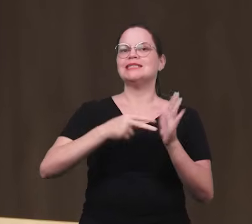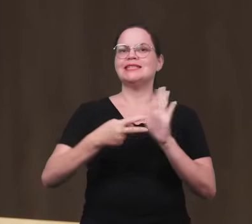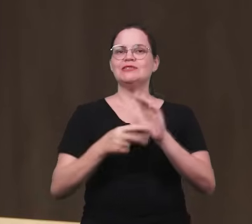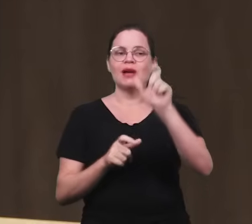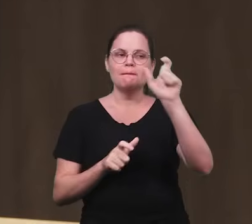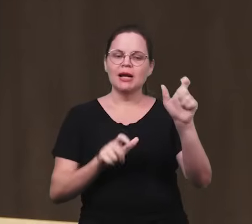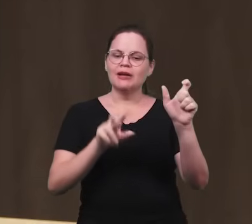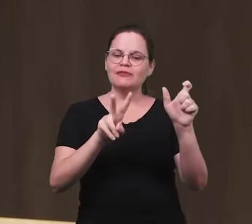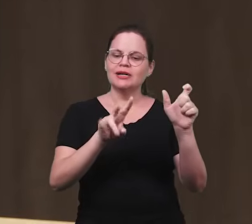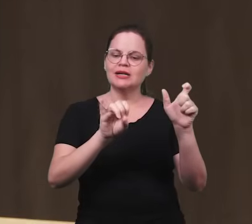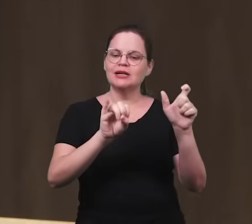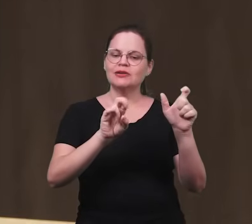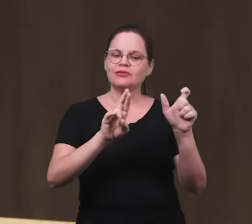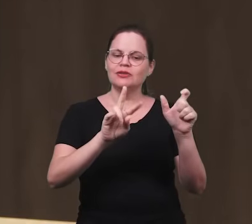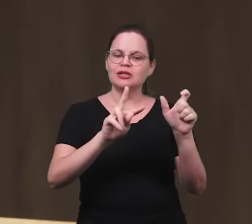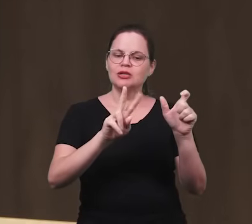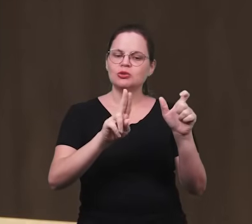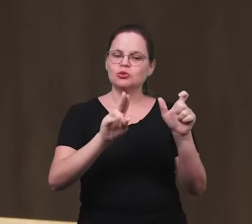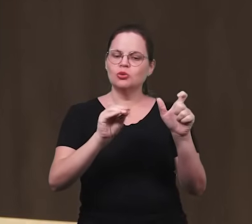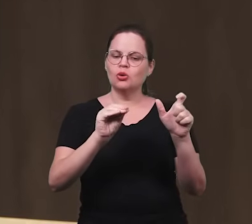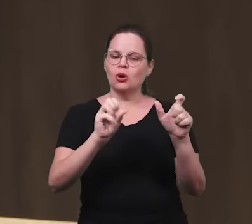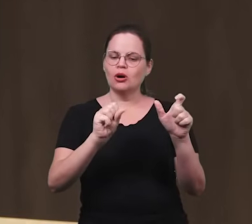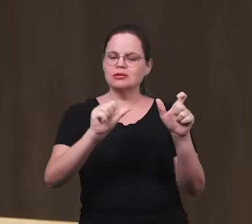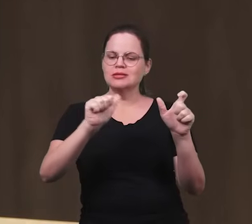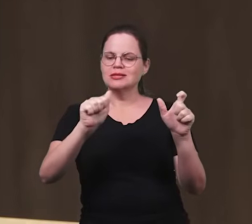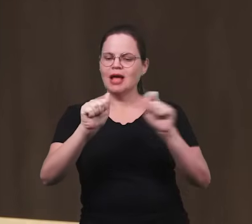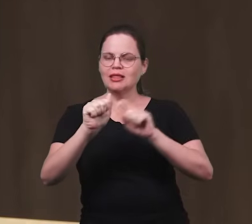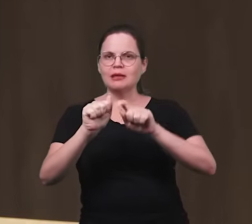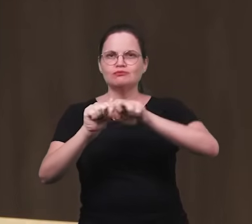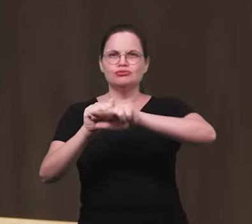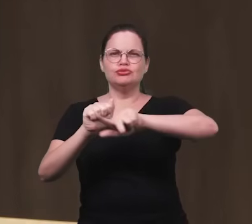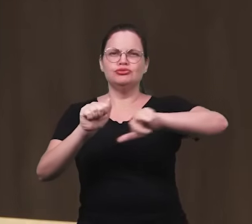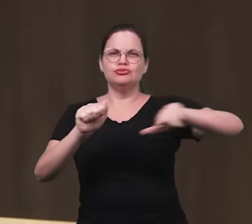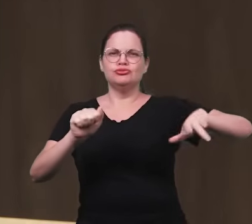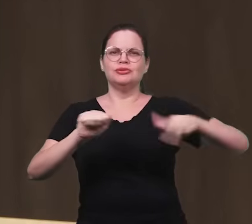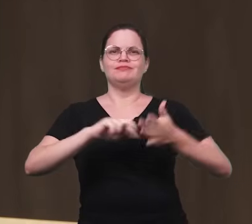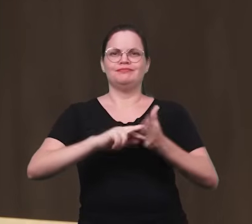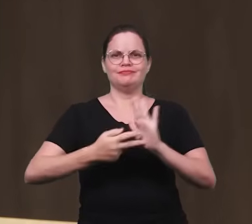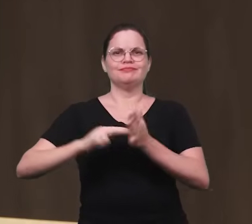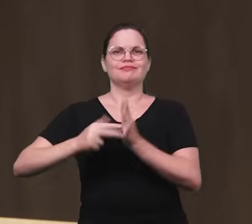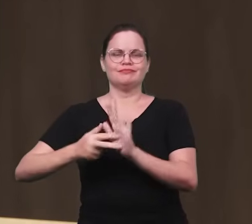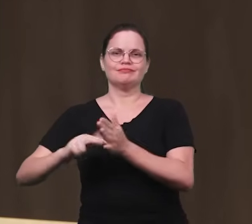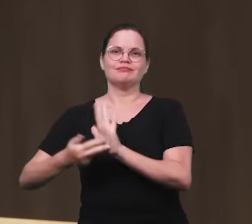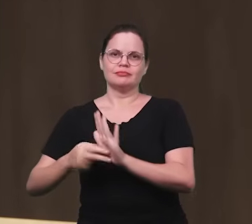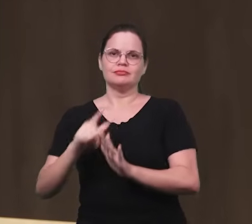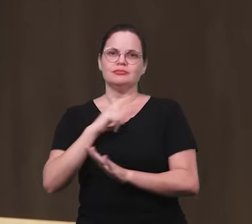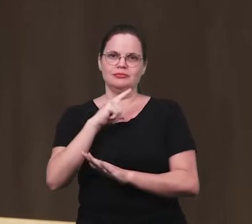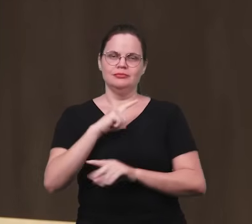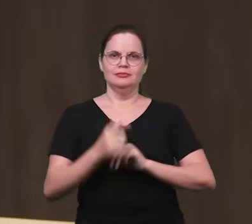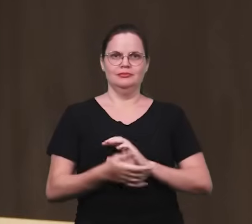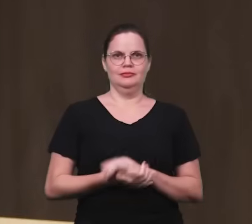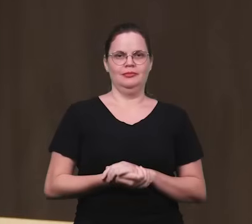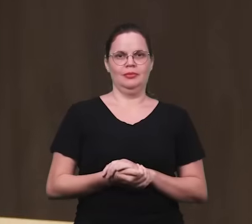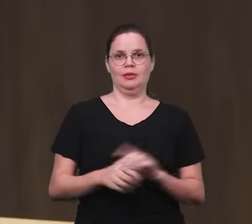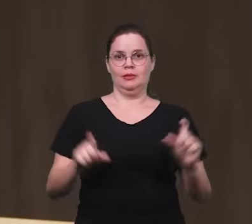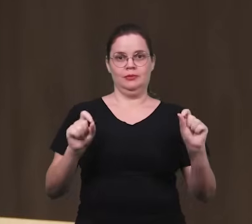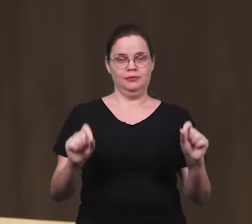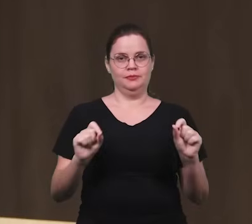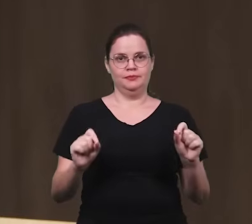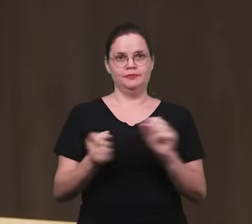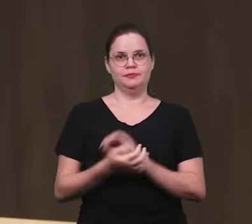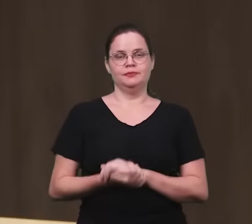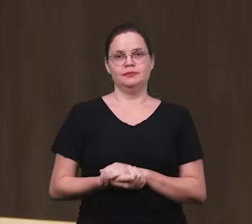virtuosa, o hebraico traz mais de um significado, trazem vários significados, né? Que é a